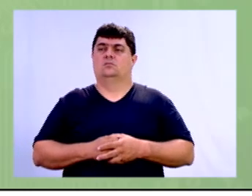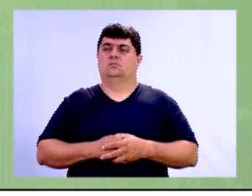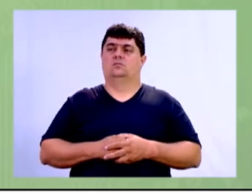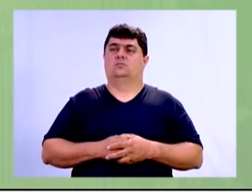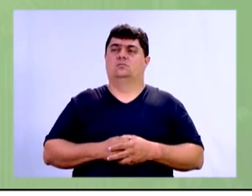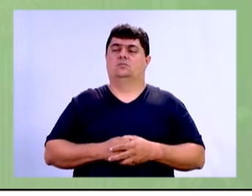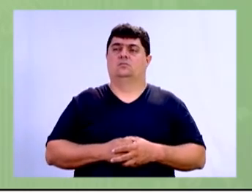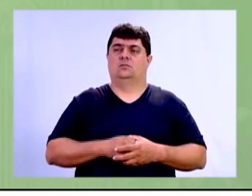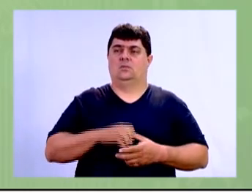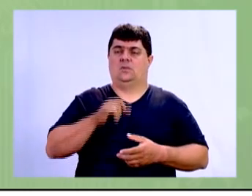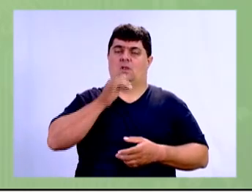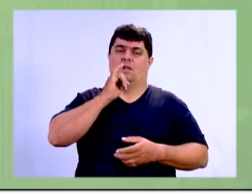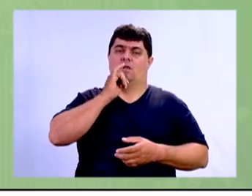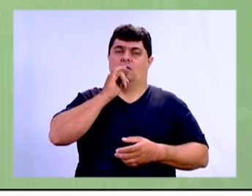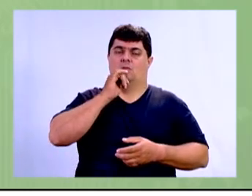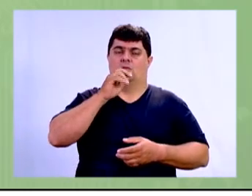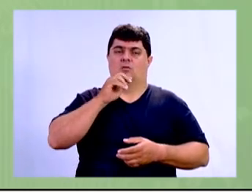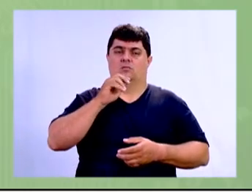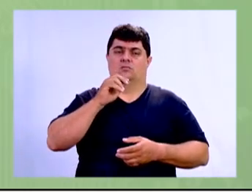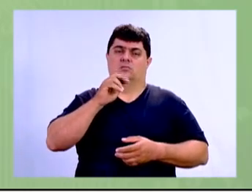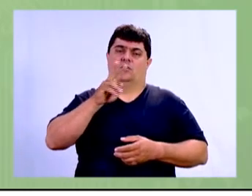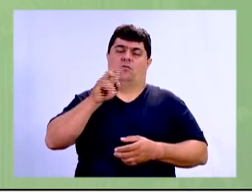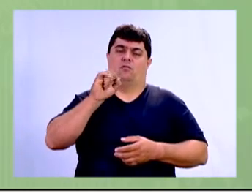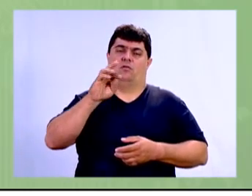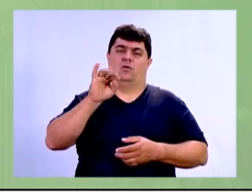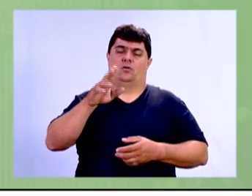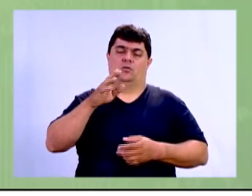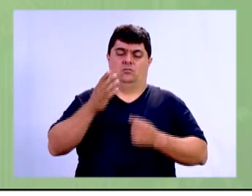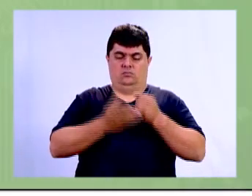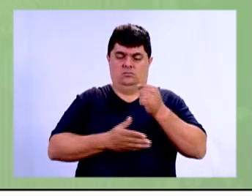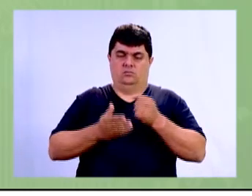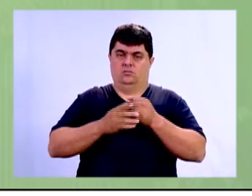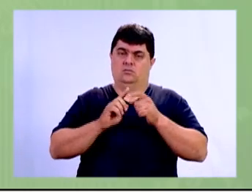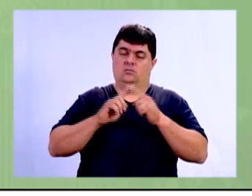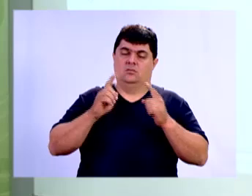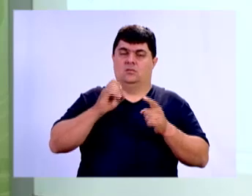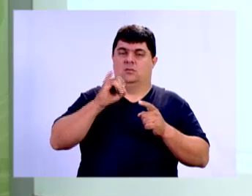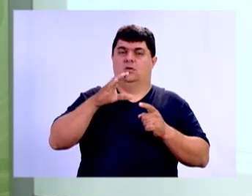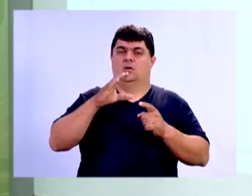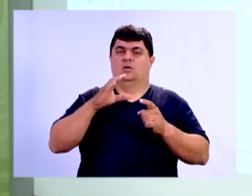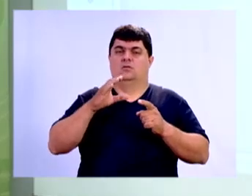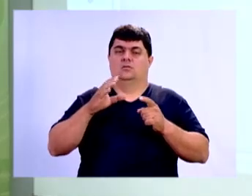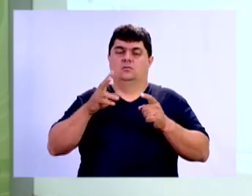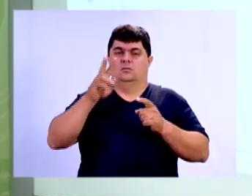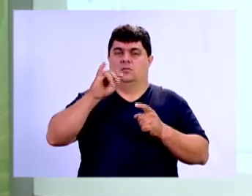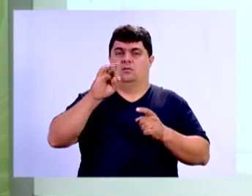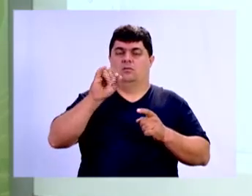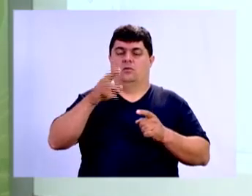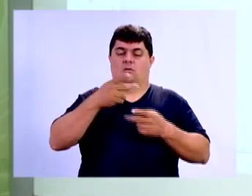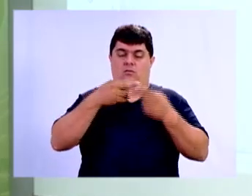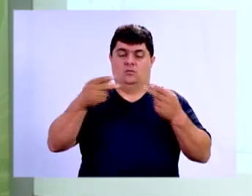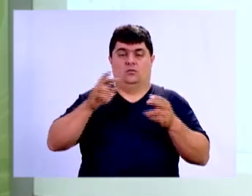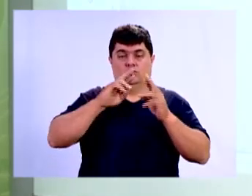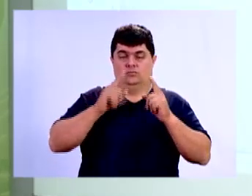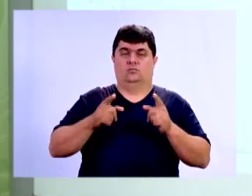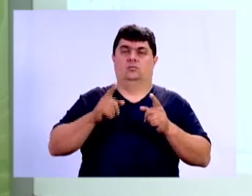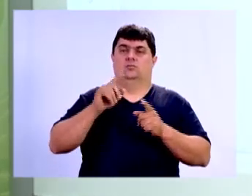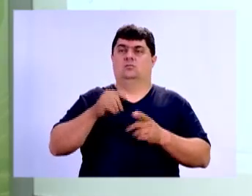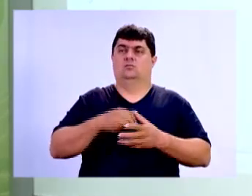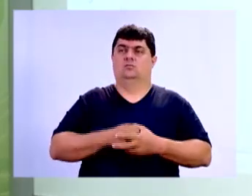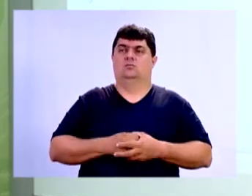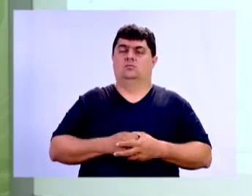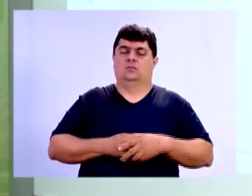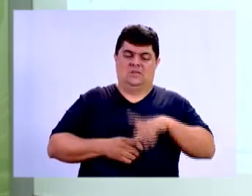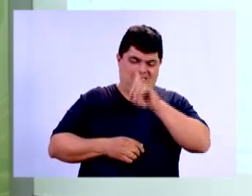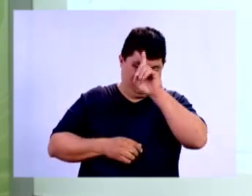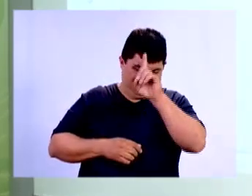se eu tiver um vetor de tipo primitivo, perfeito, é o que a gente acabou de fazer. Agora, se eu tiver um vetor de objeto, é um pouquinho diferente.